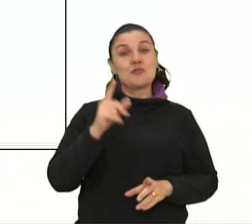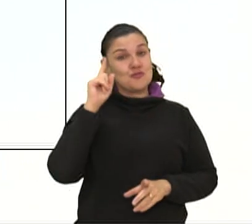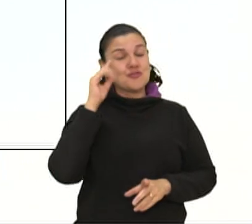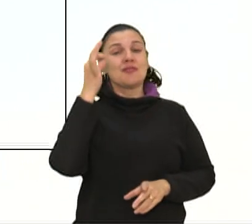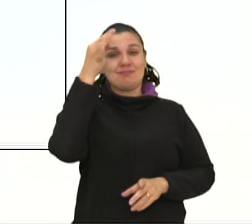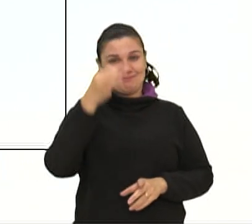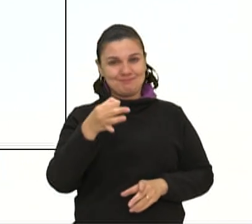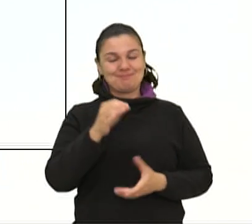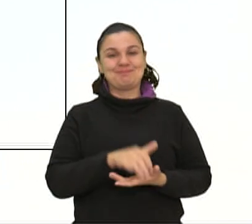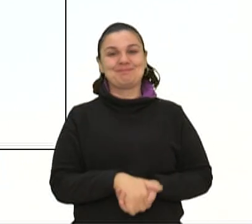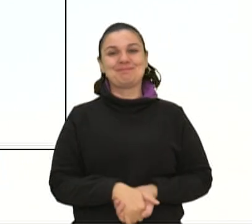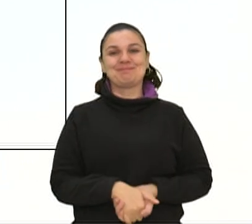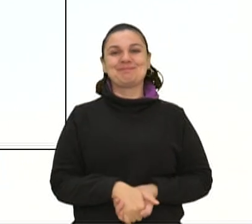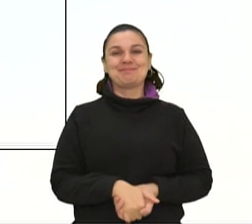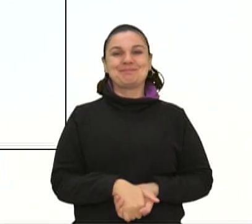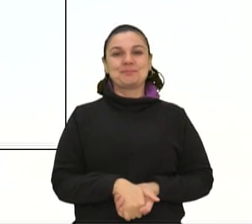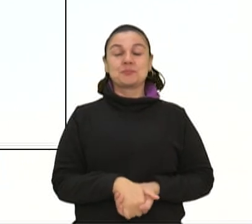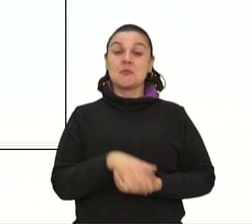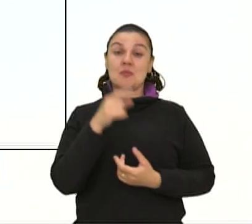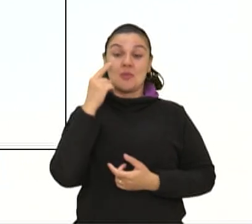interno.